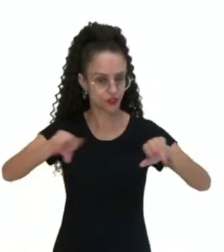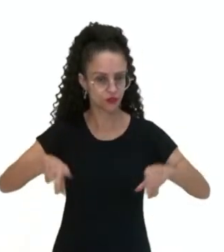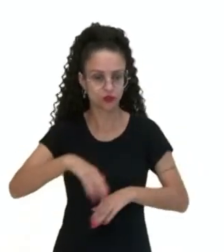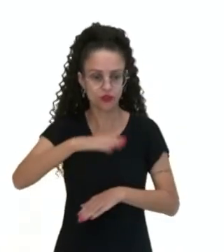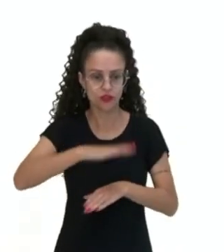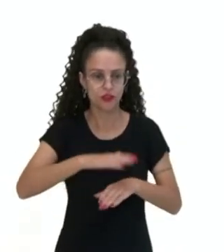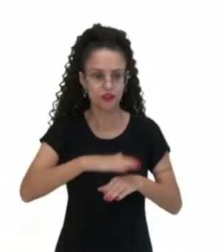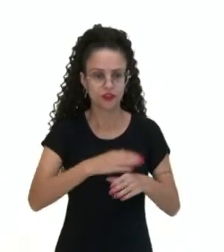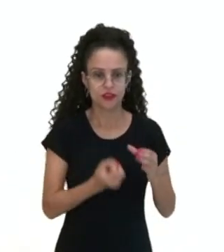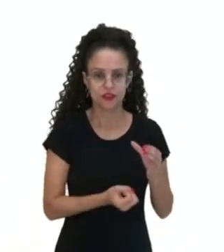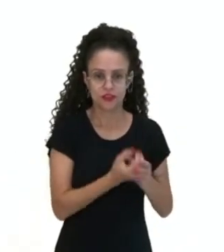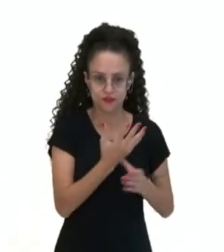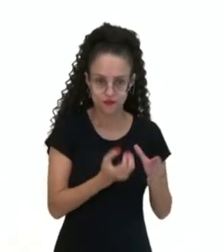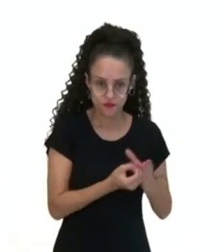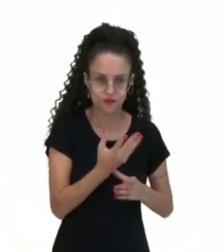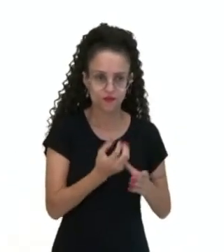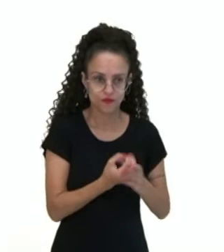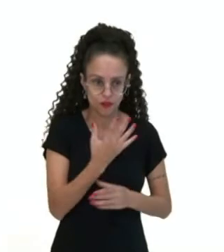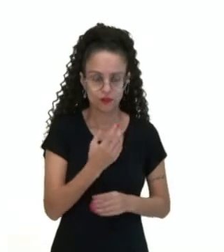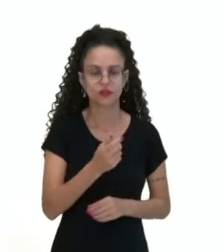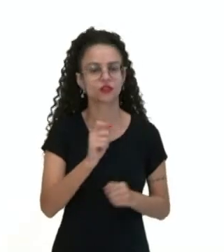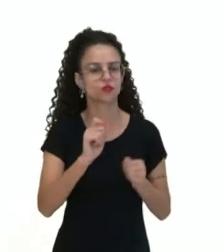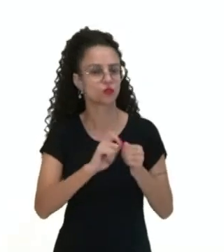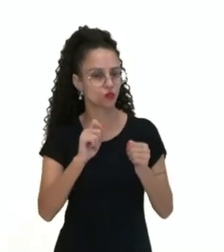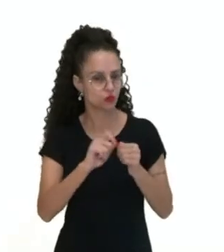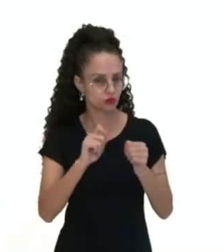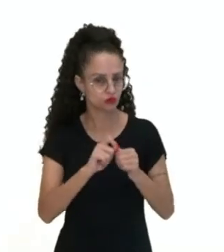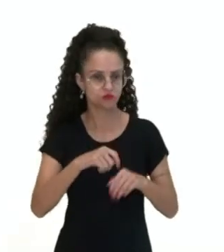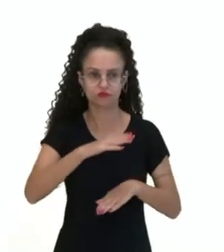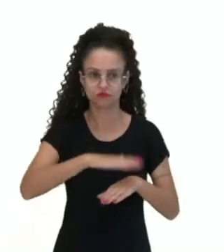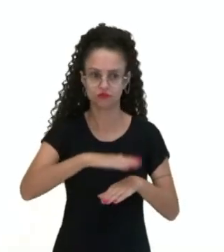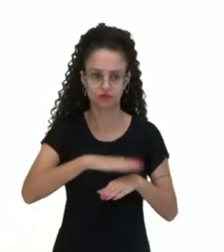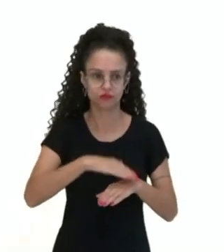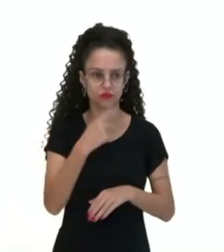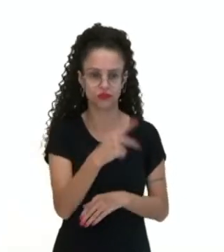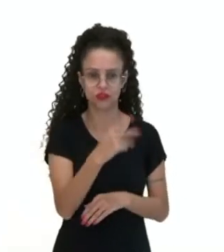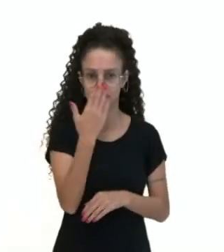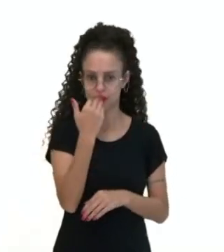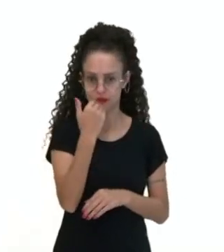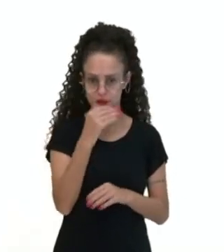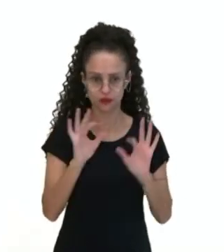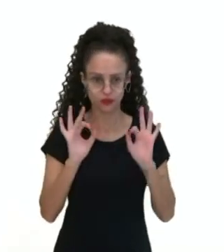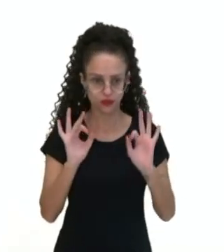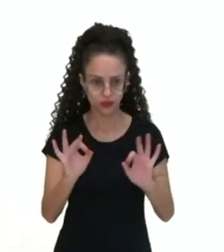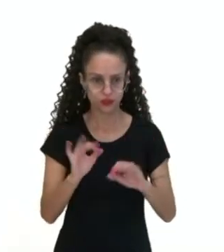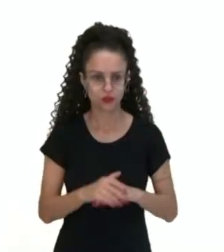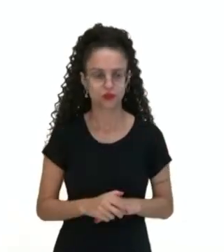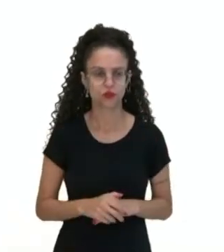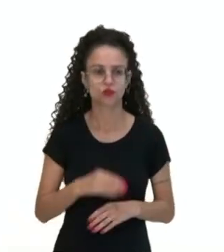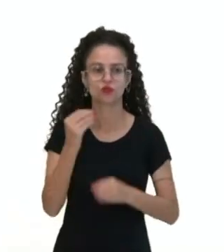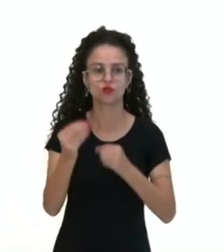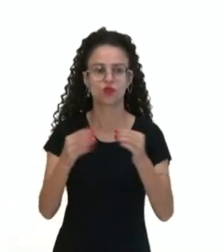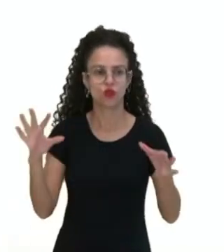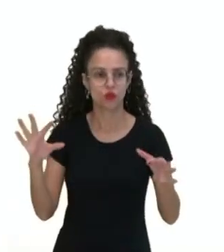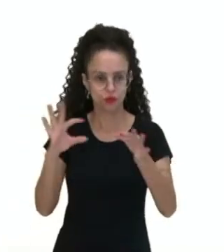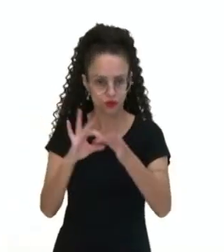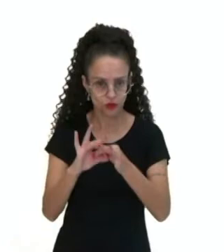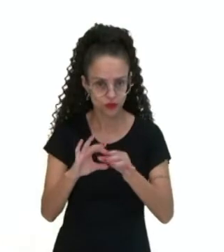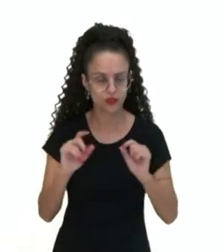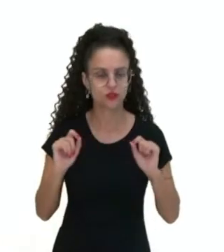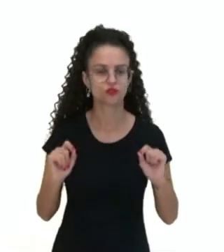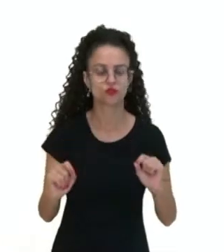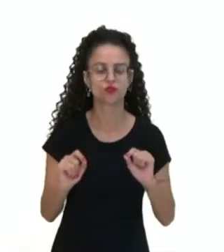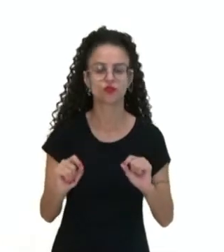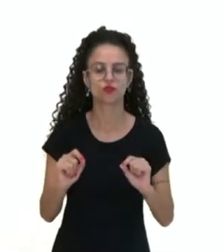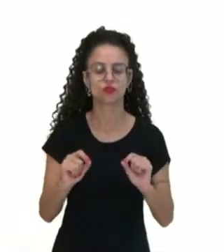fabricam, é isso mesmo, que fabricam o seu próprio alimento, certo? Através do quê? Através da